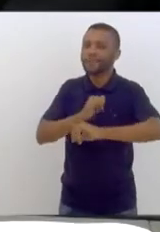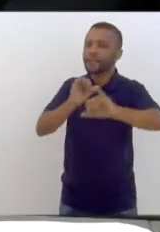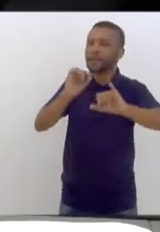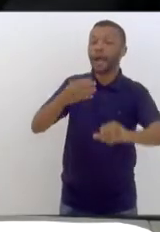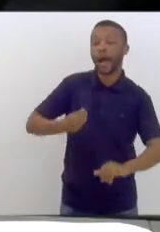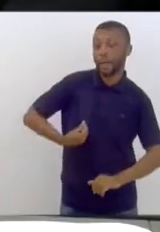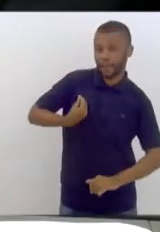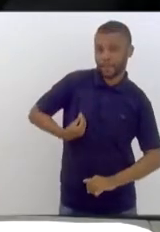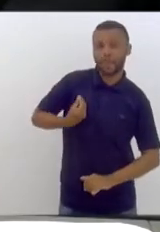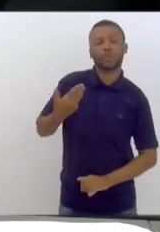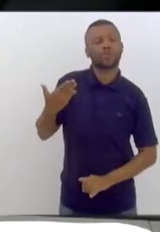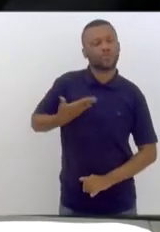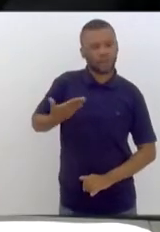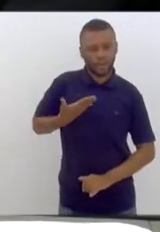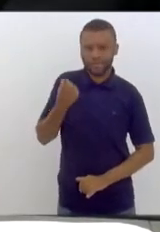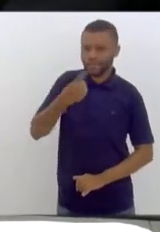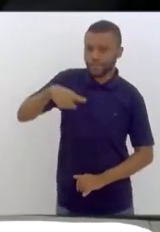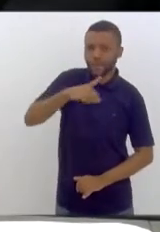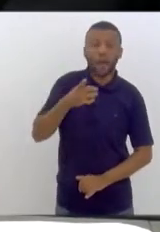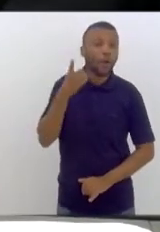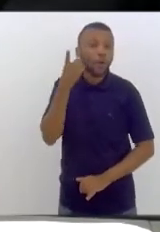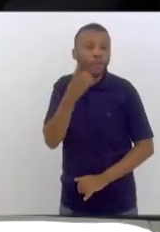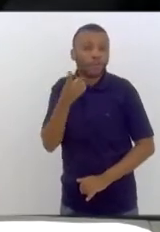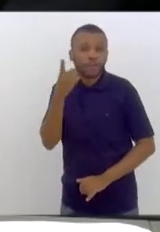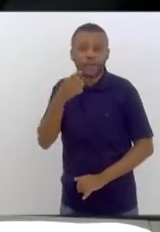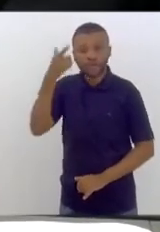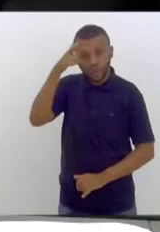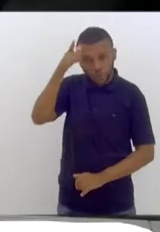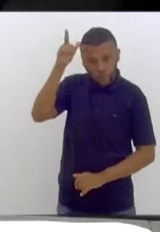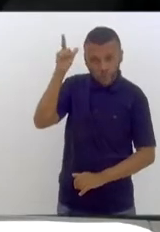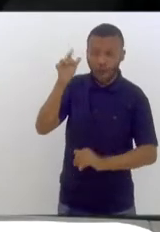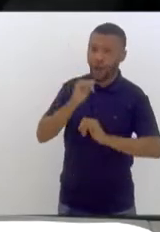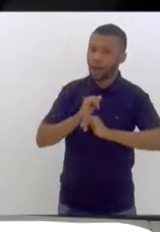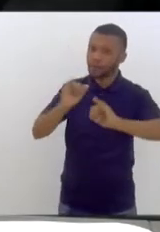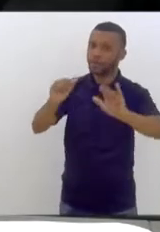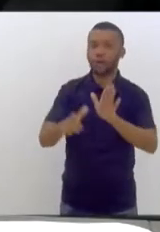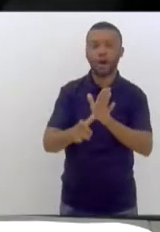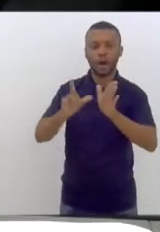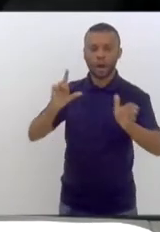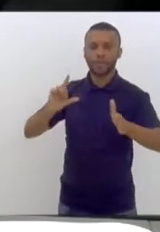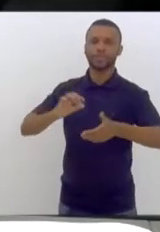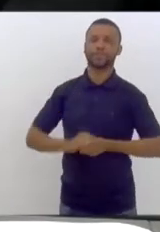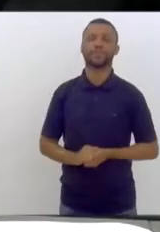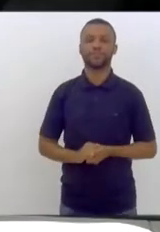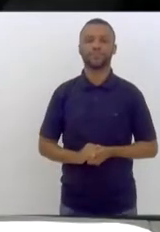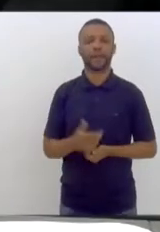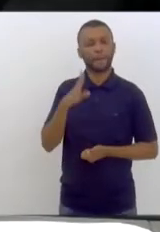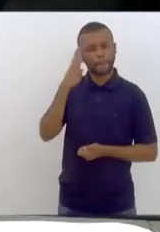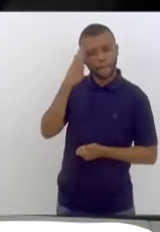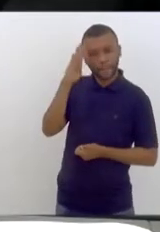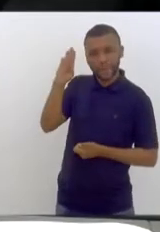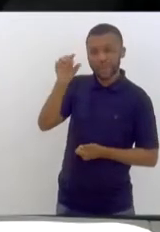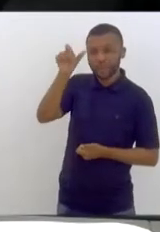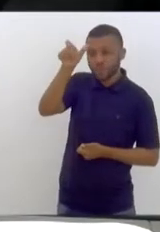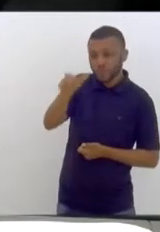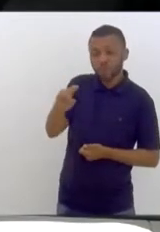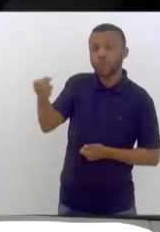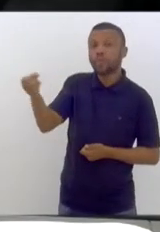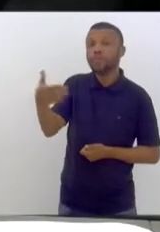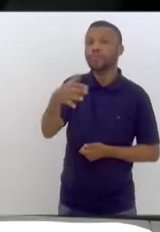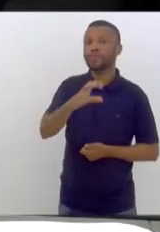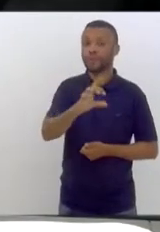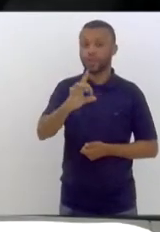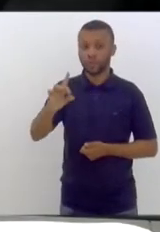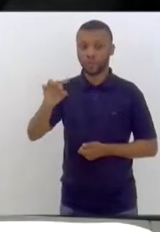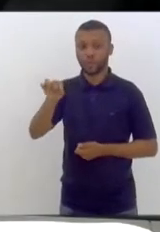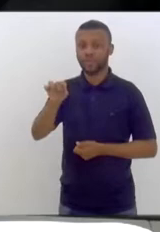colegas que o deputado Luiz Paulo anunciou, especialmente o novo coordenador de